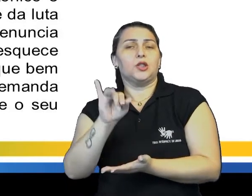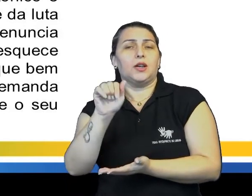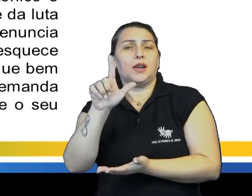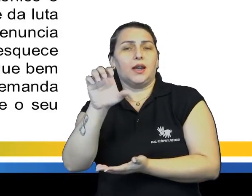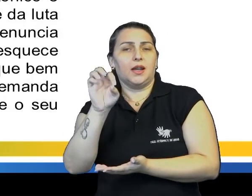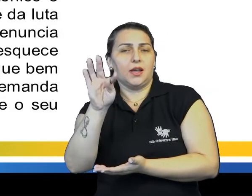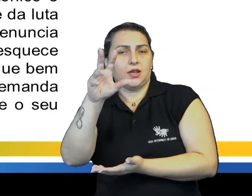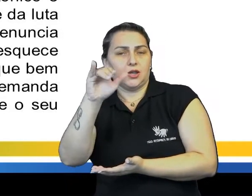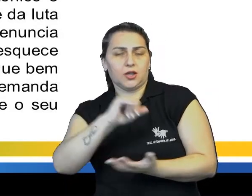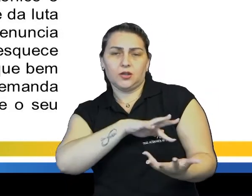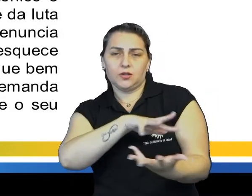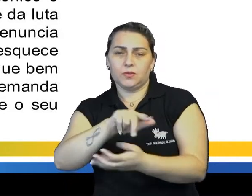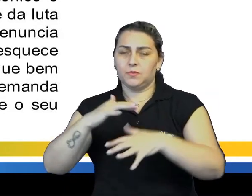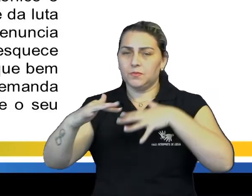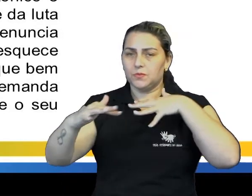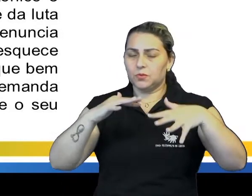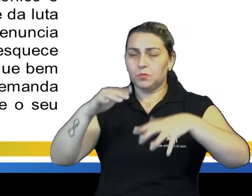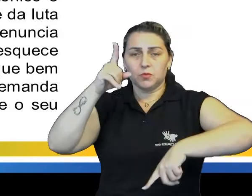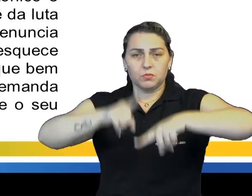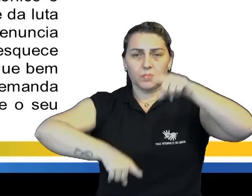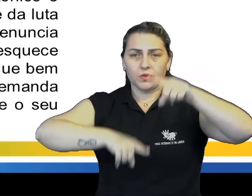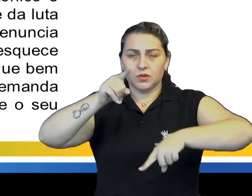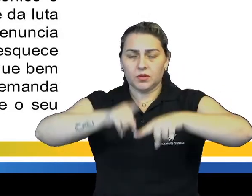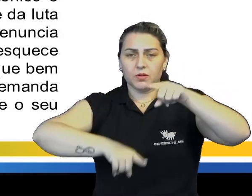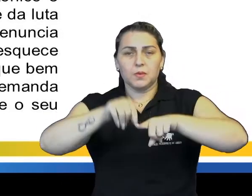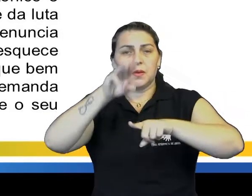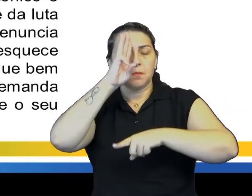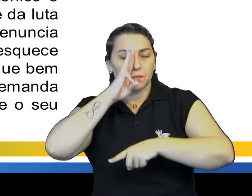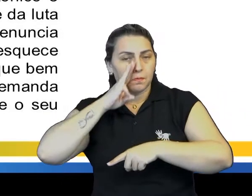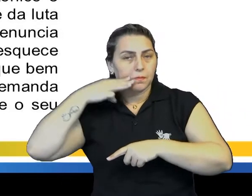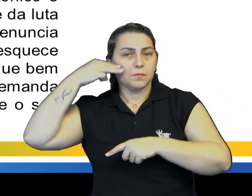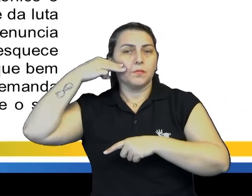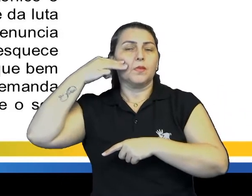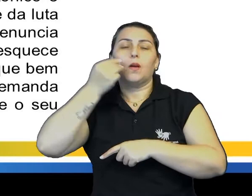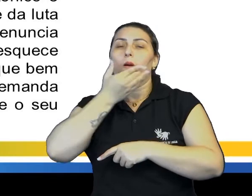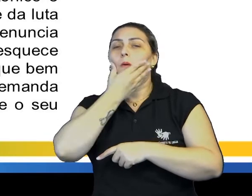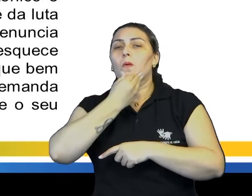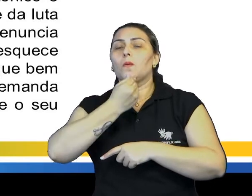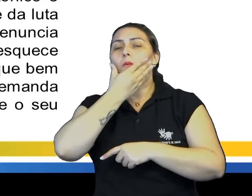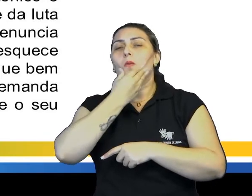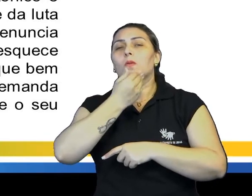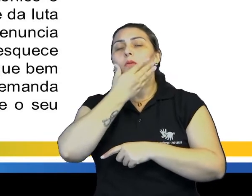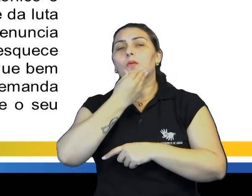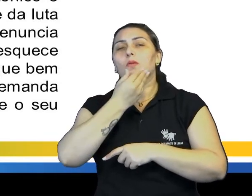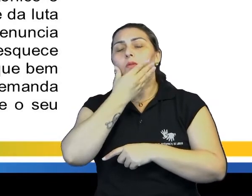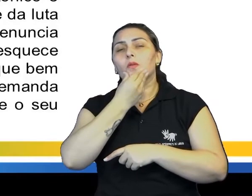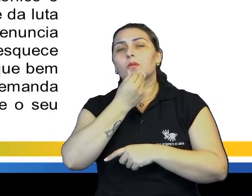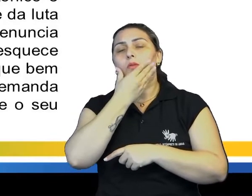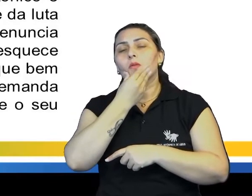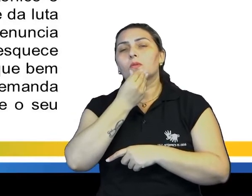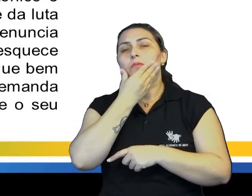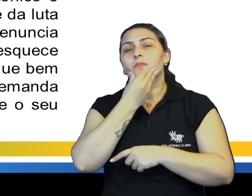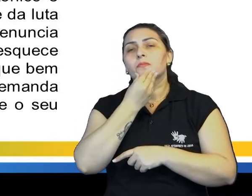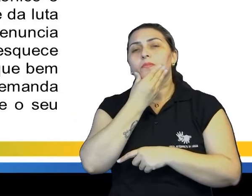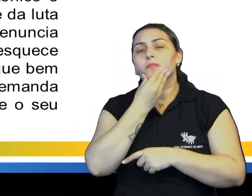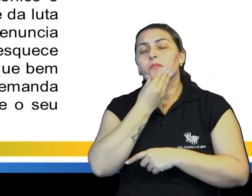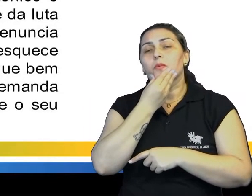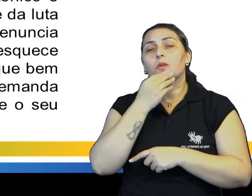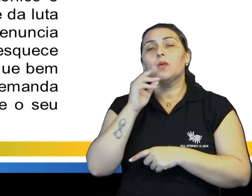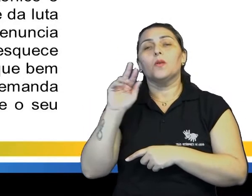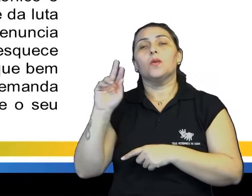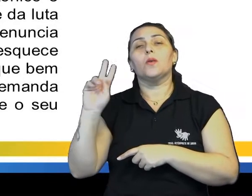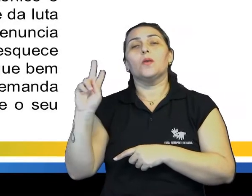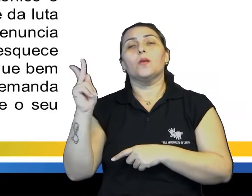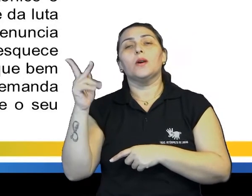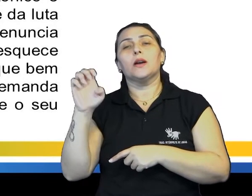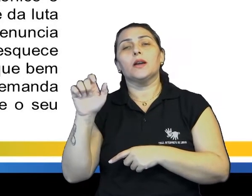do movimento do mundo material. Então, para Marx, o homem, esse homem que foi idealizado por Hegel, que